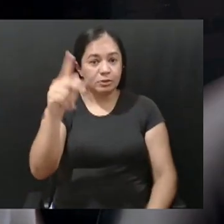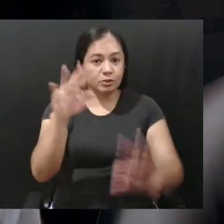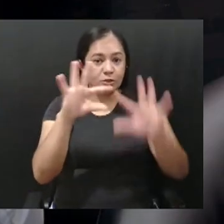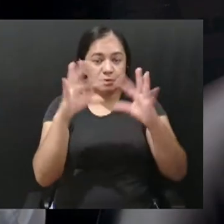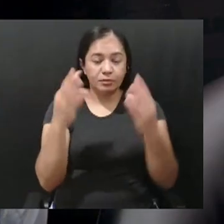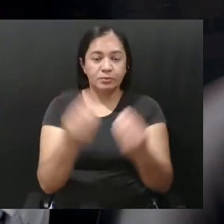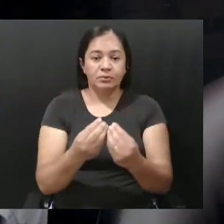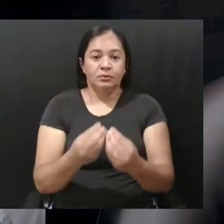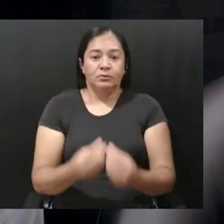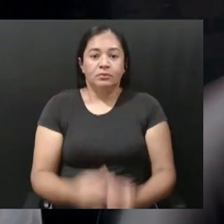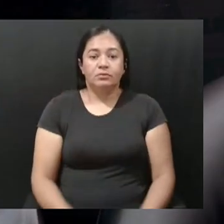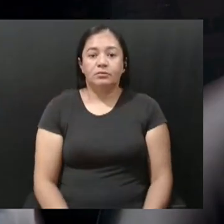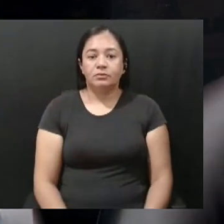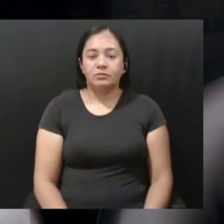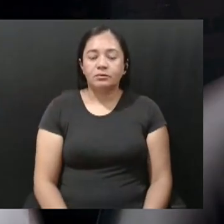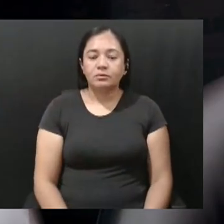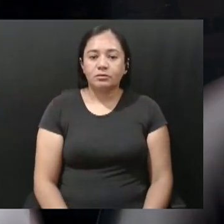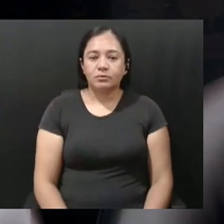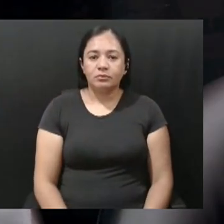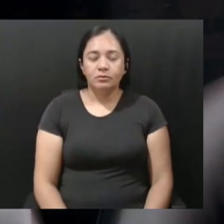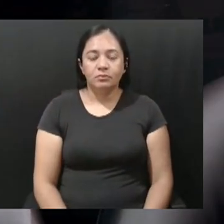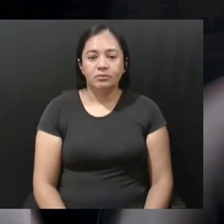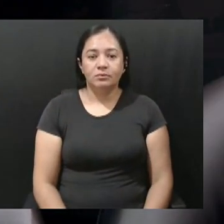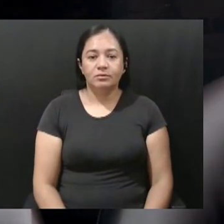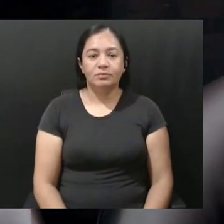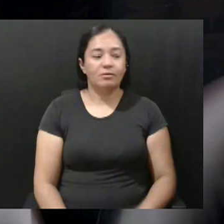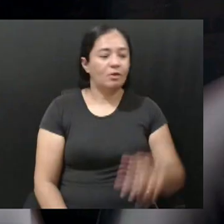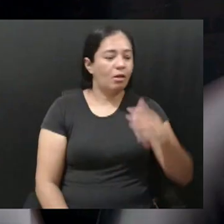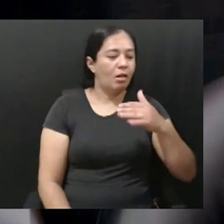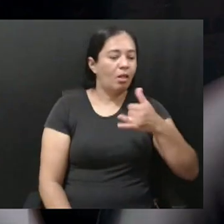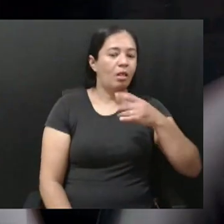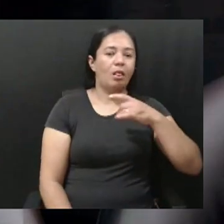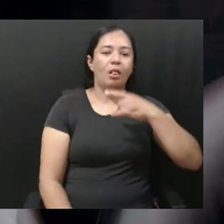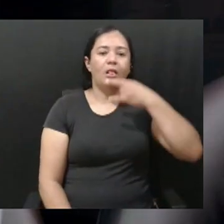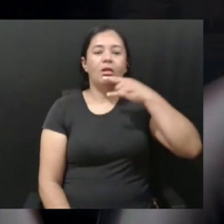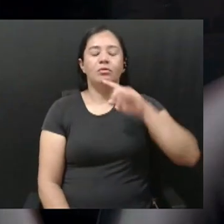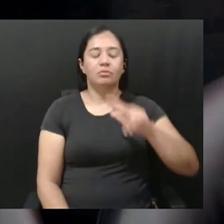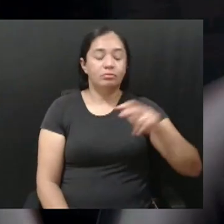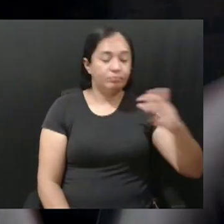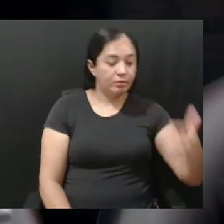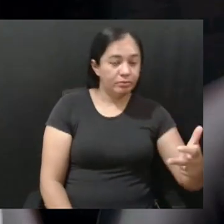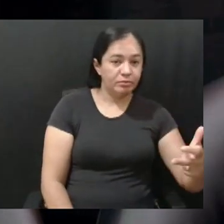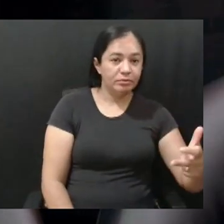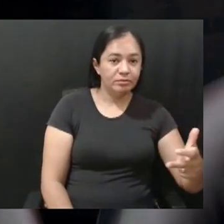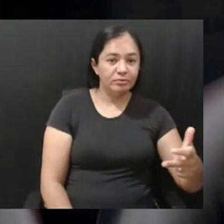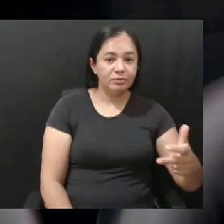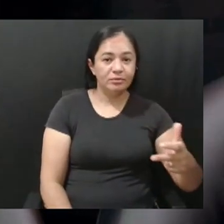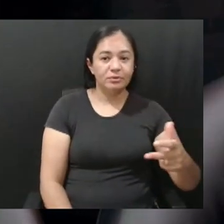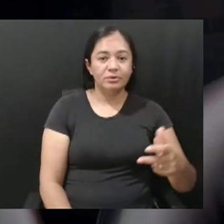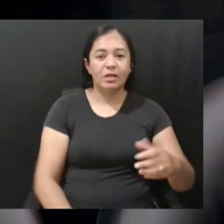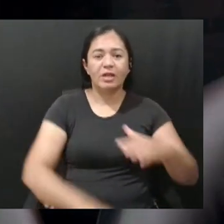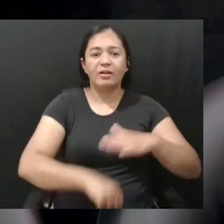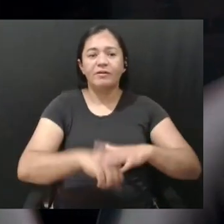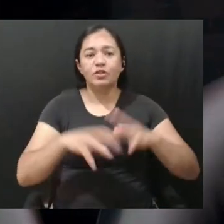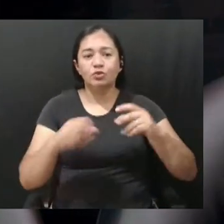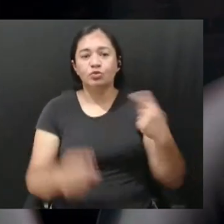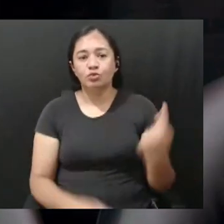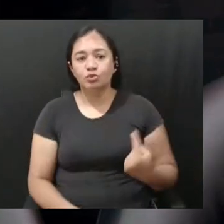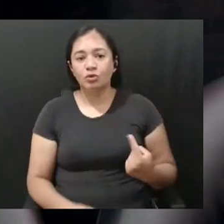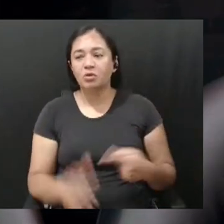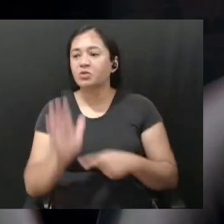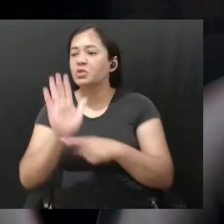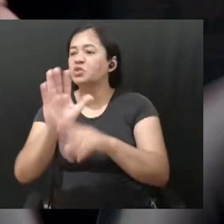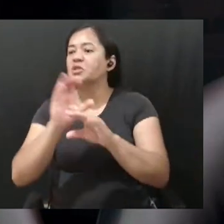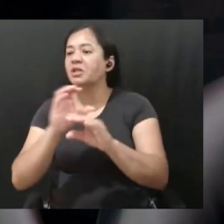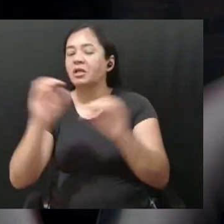né, o que cai, o que sempre vai ter a que faz tudo sozinha, o que não ajuda em nada, o que é tudo perfeito,